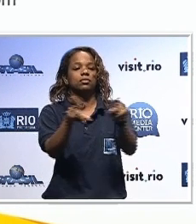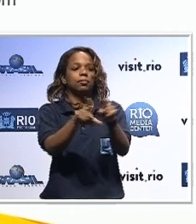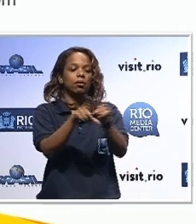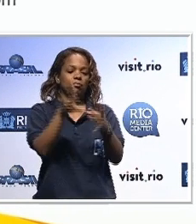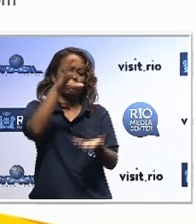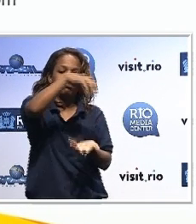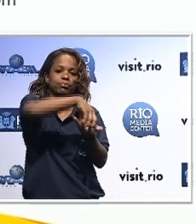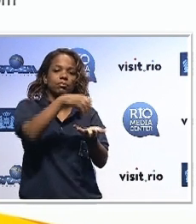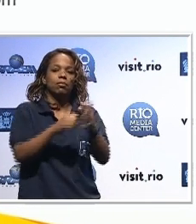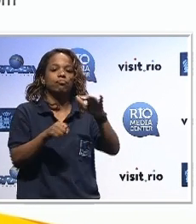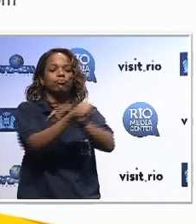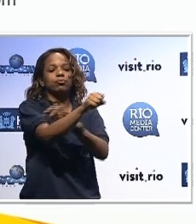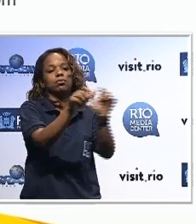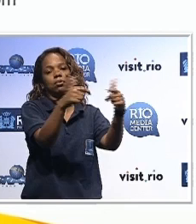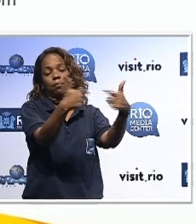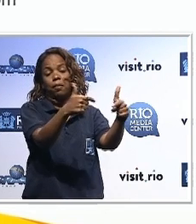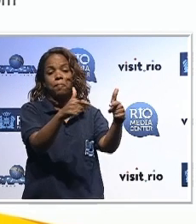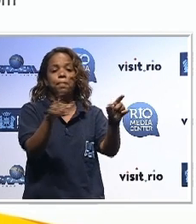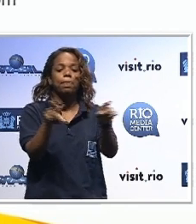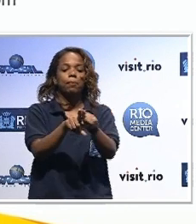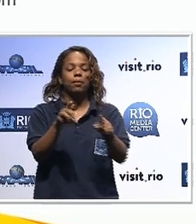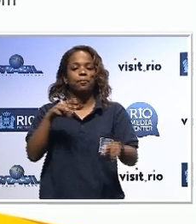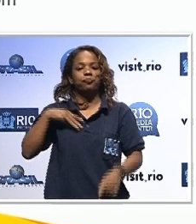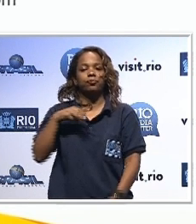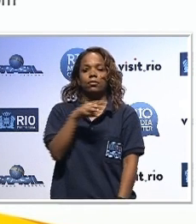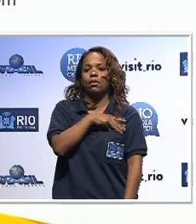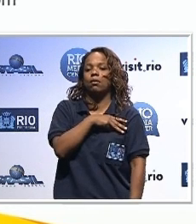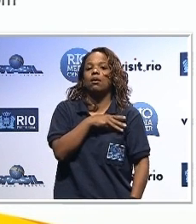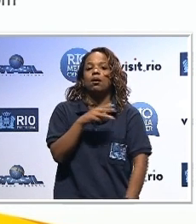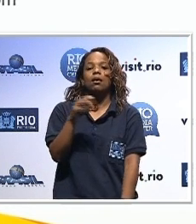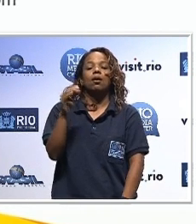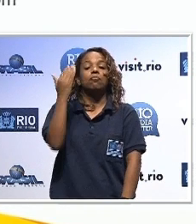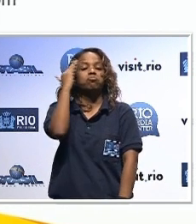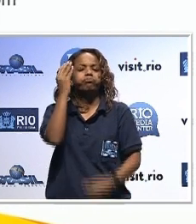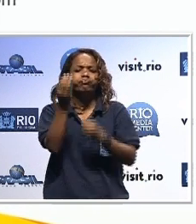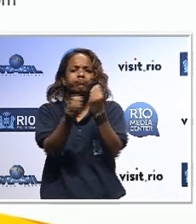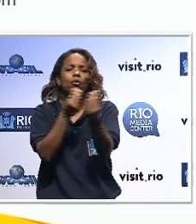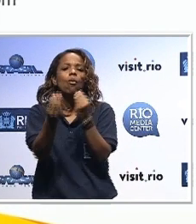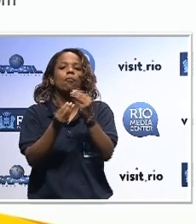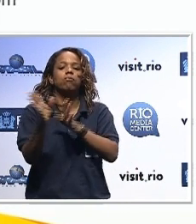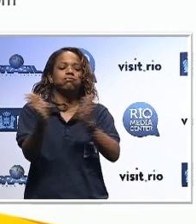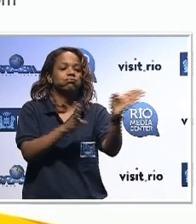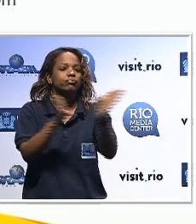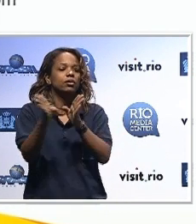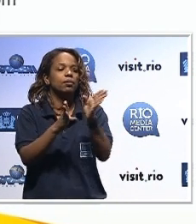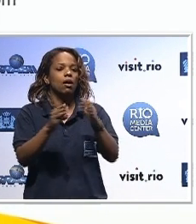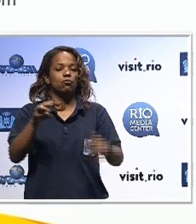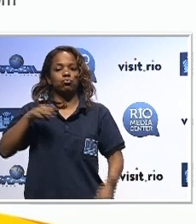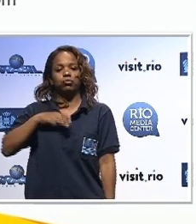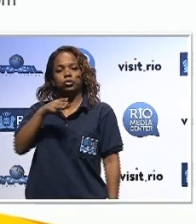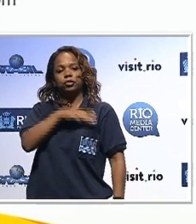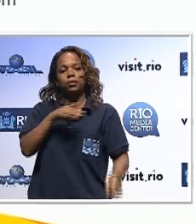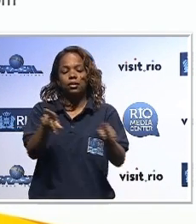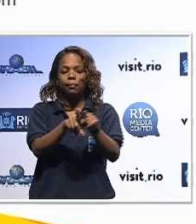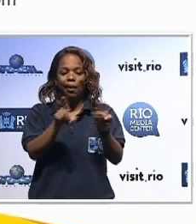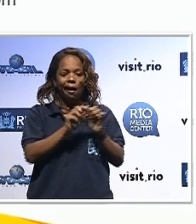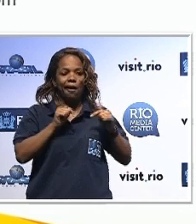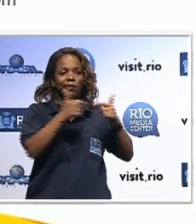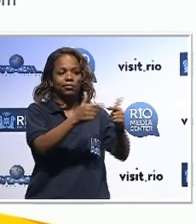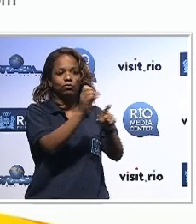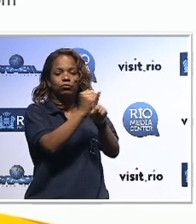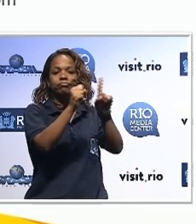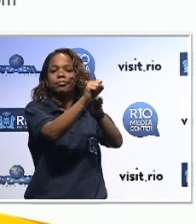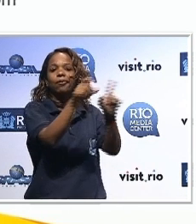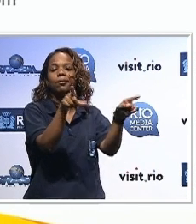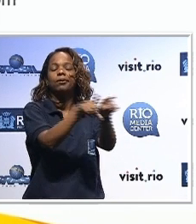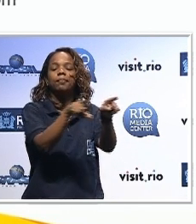trabalho. O Ministério entende o turismo acessível como uma parte do turismo social. E